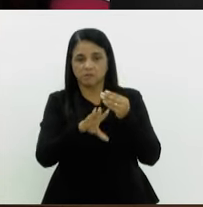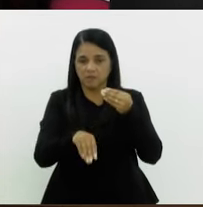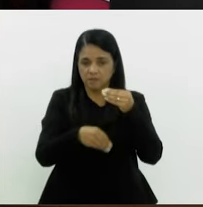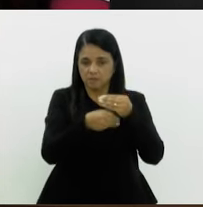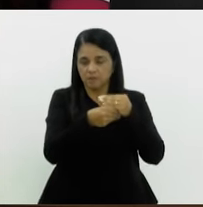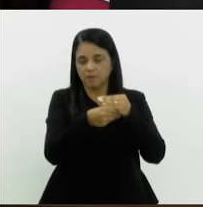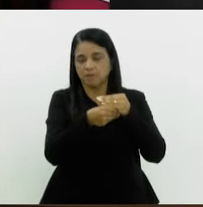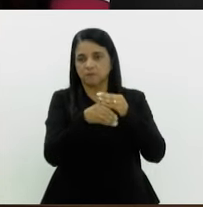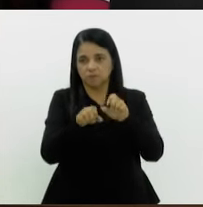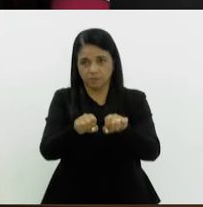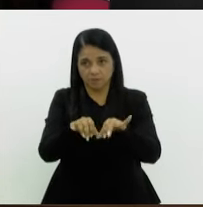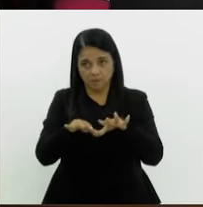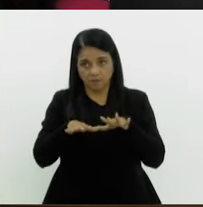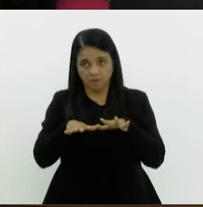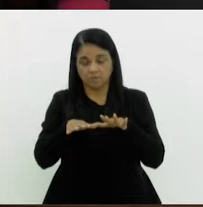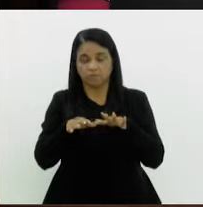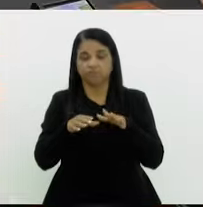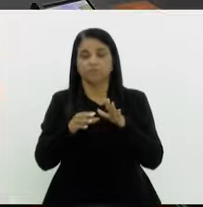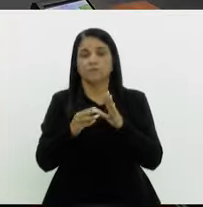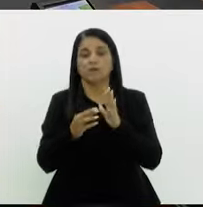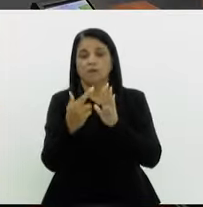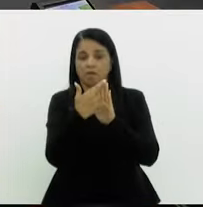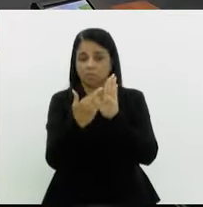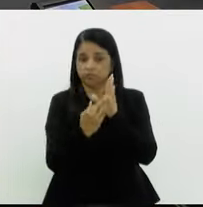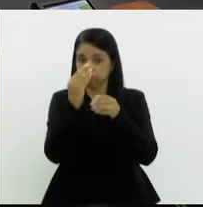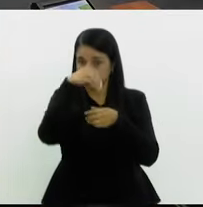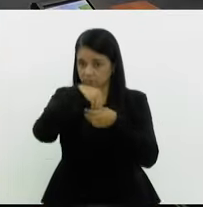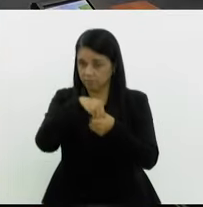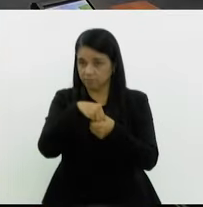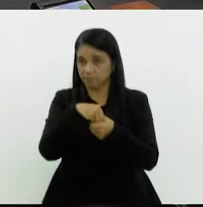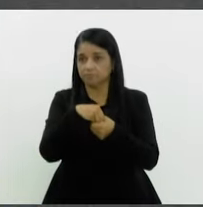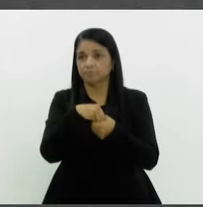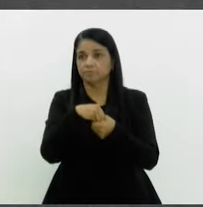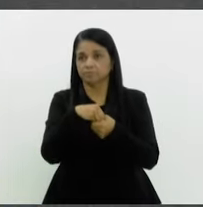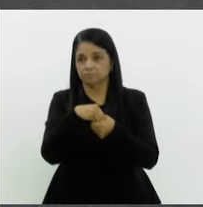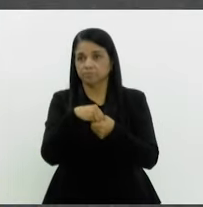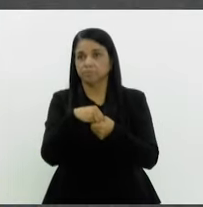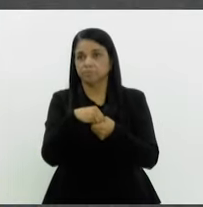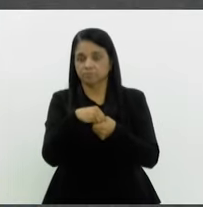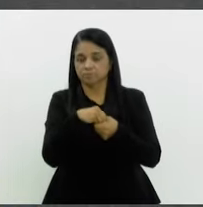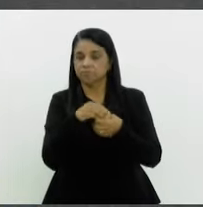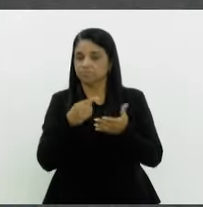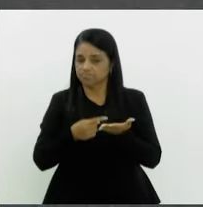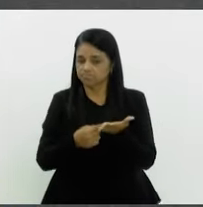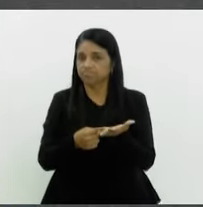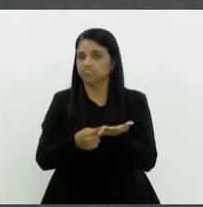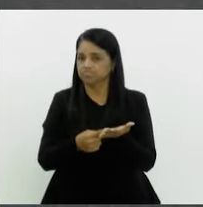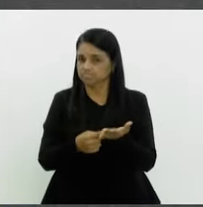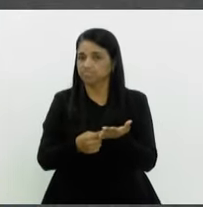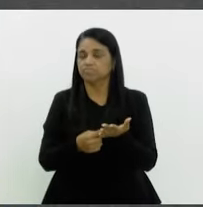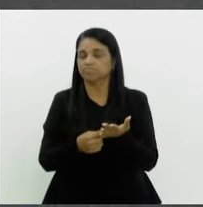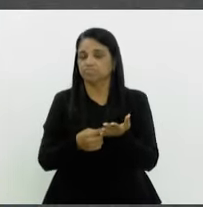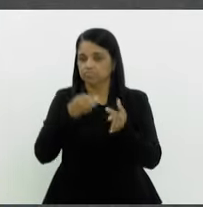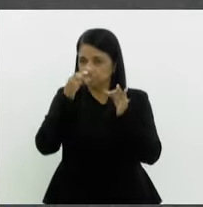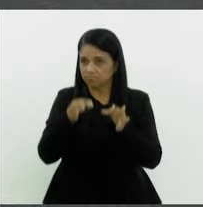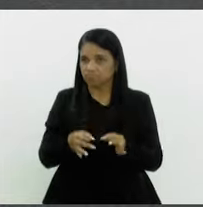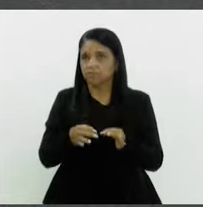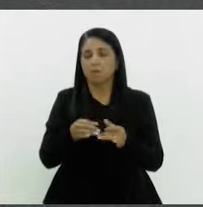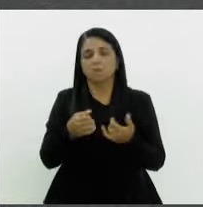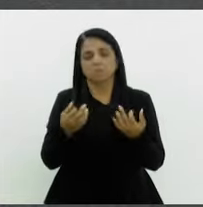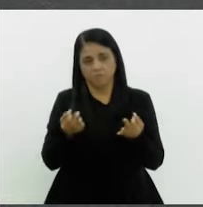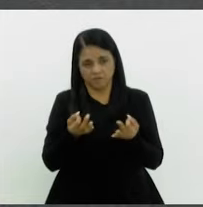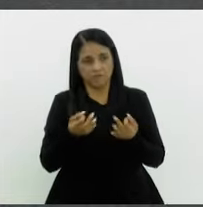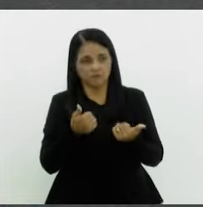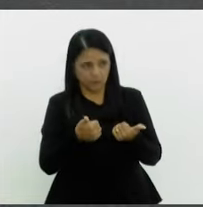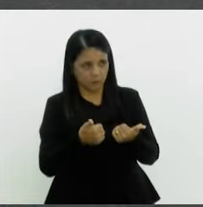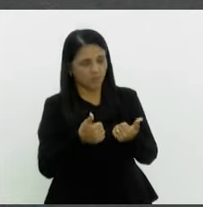do plenário, porque é regimento interno. Tá, senhor presidente, era só... E comprometo da gente, da celeridade... Perfeito. Não, era só